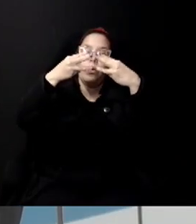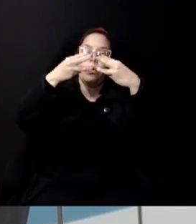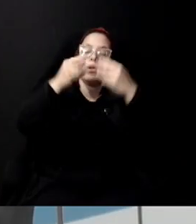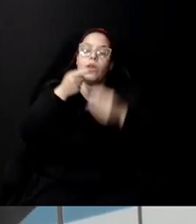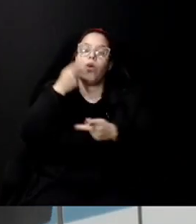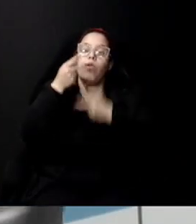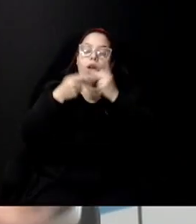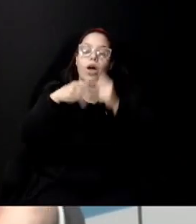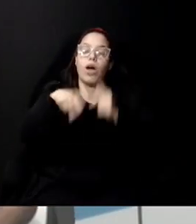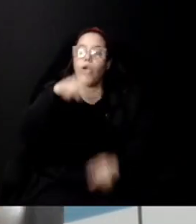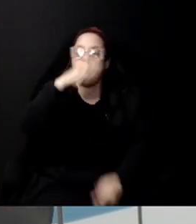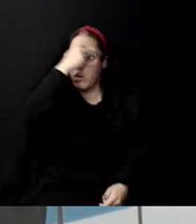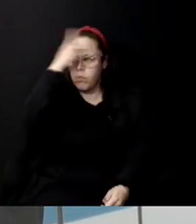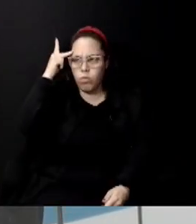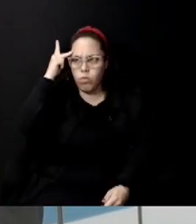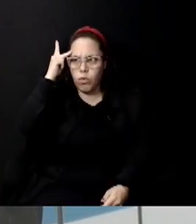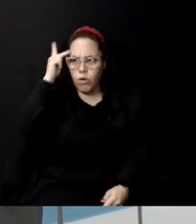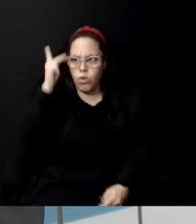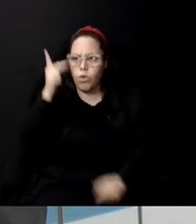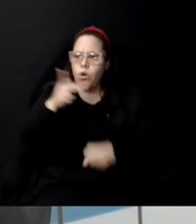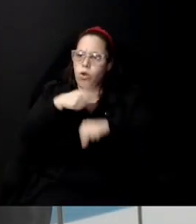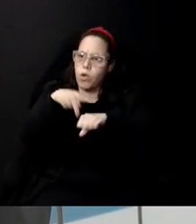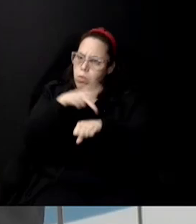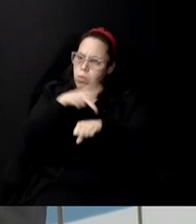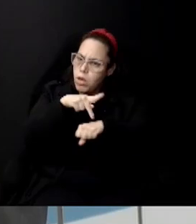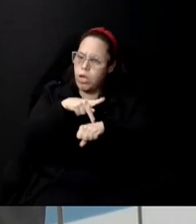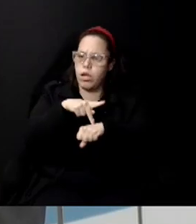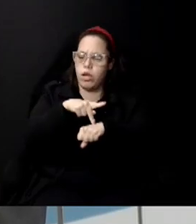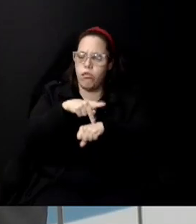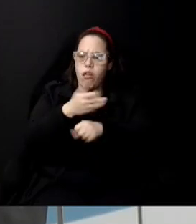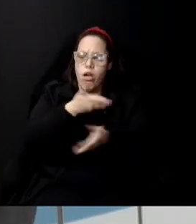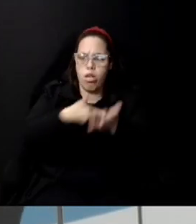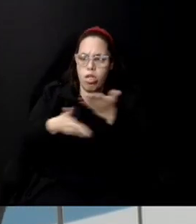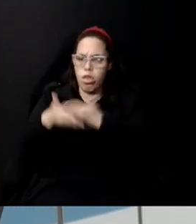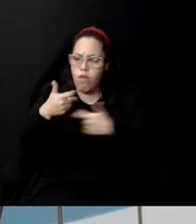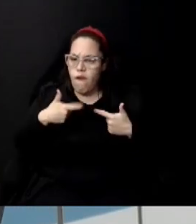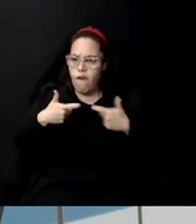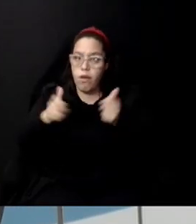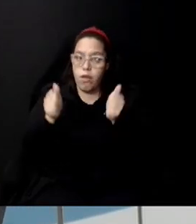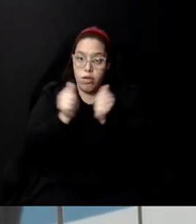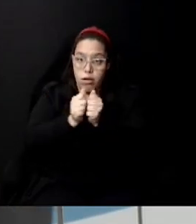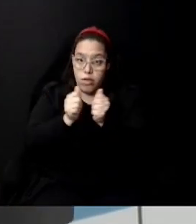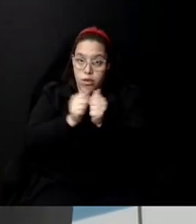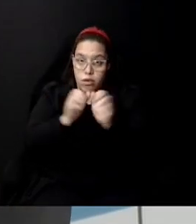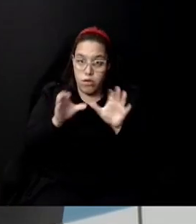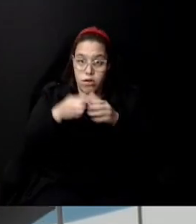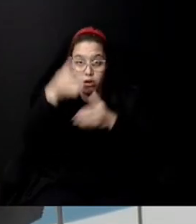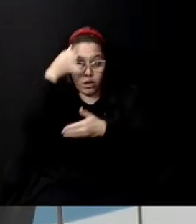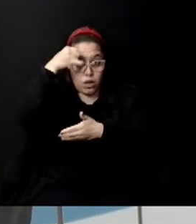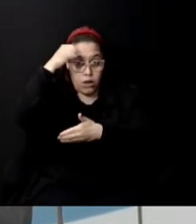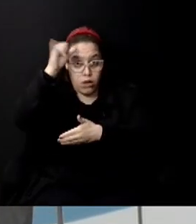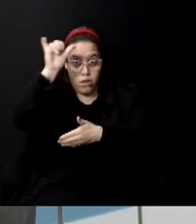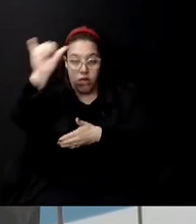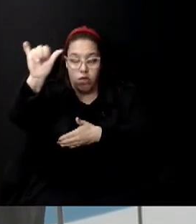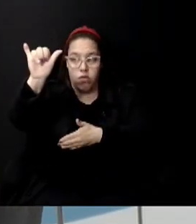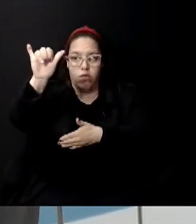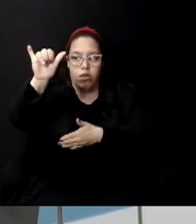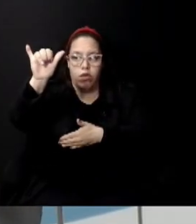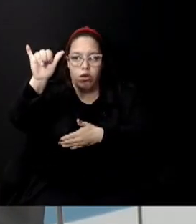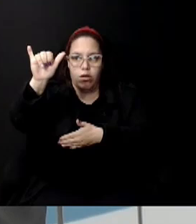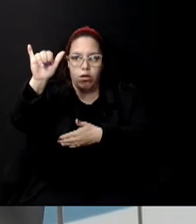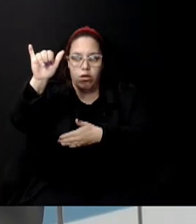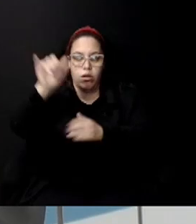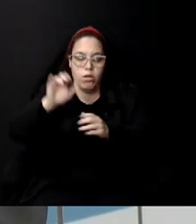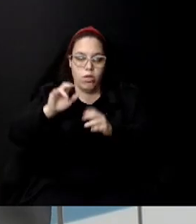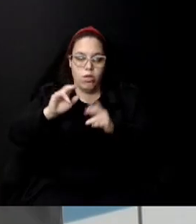humanos, ali os países envolvidos, se reuniam para evitar que a humanidade